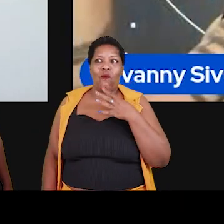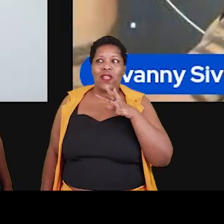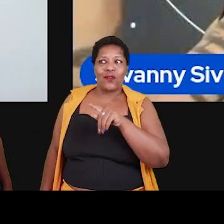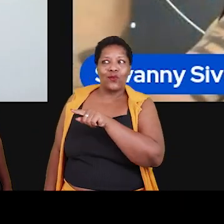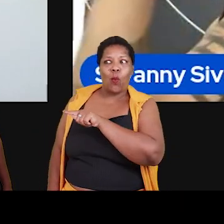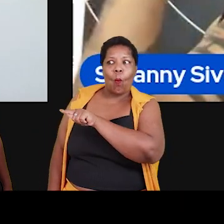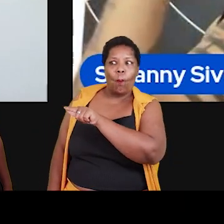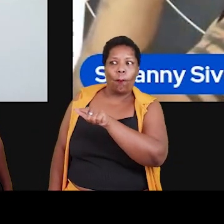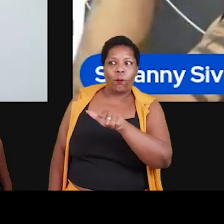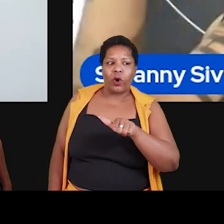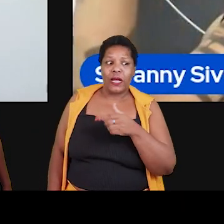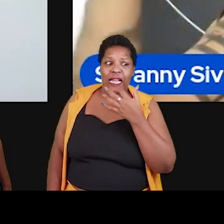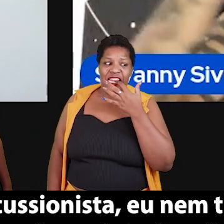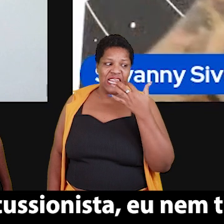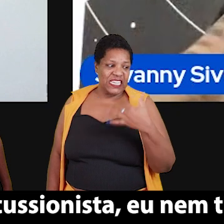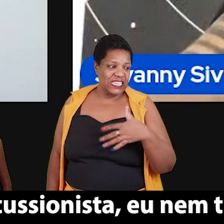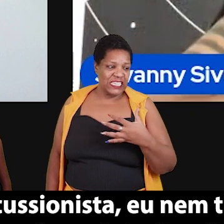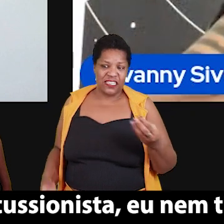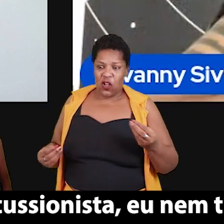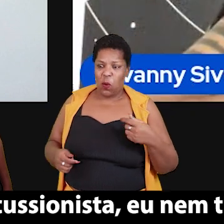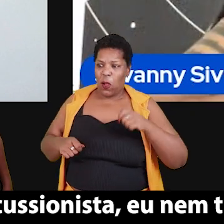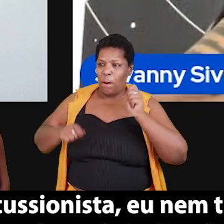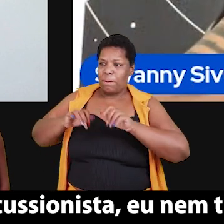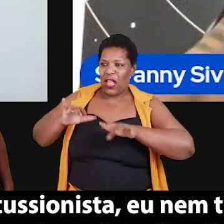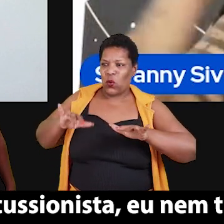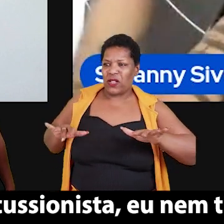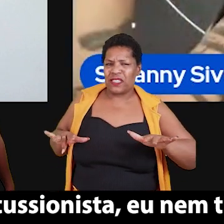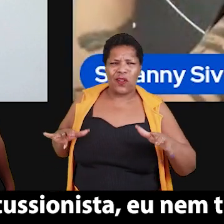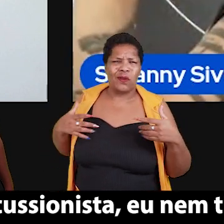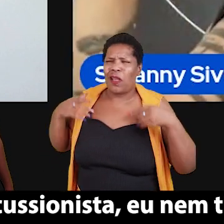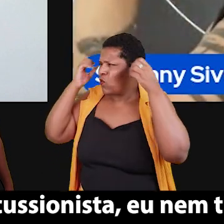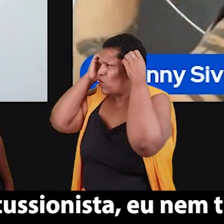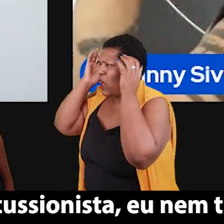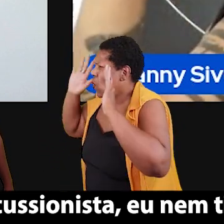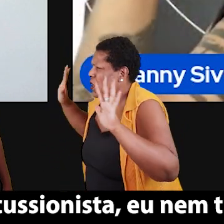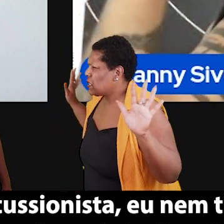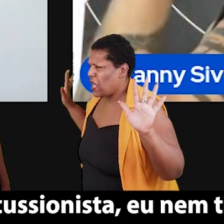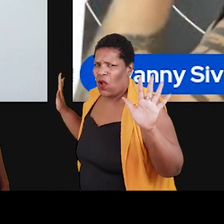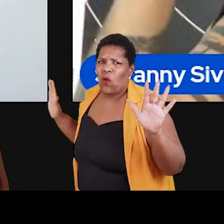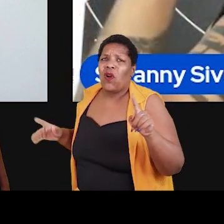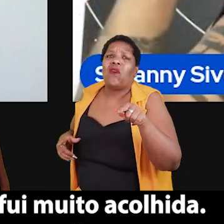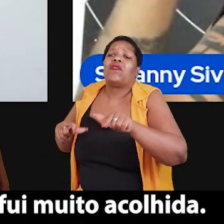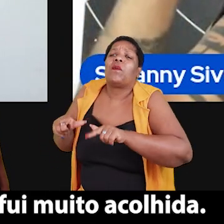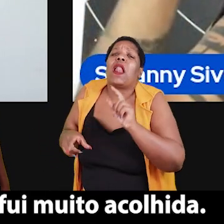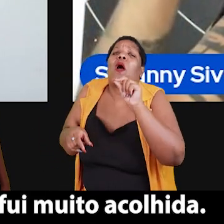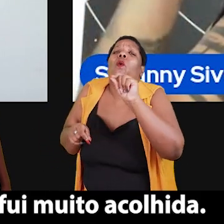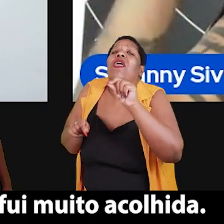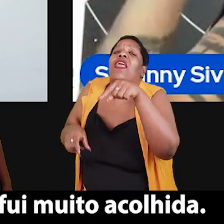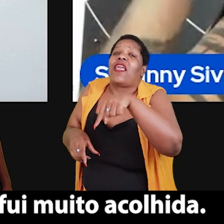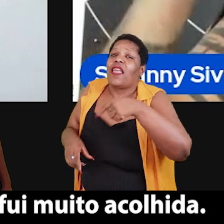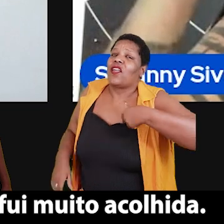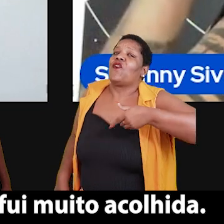ninguém, e aí, como vai ser isso? Eu sendo percussionista, eu nem tinha noção do que seria a minha função ali, mas